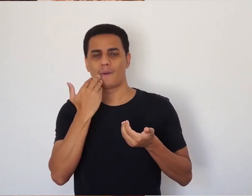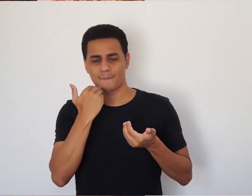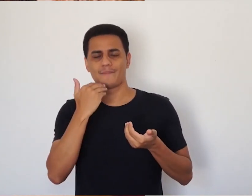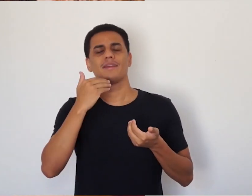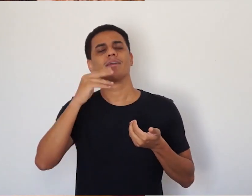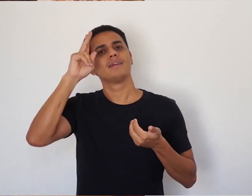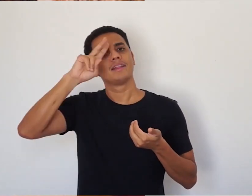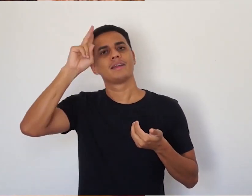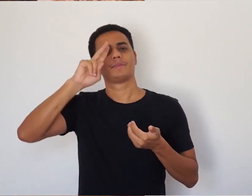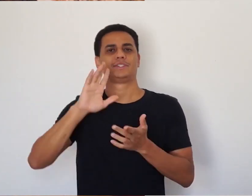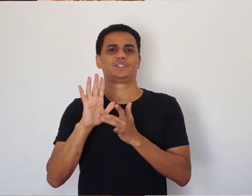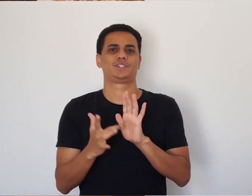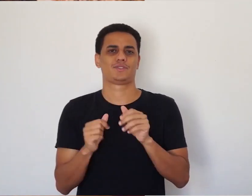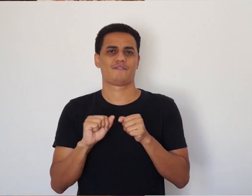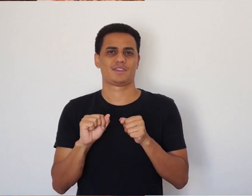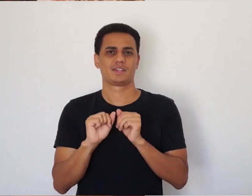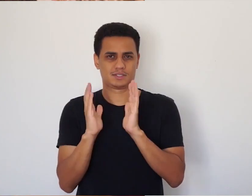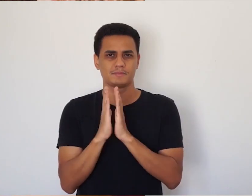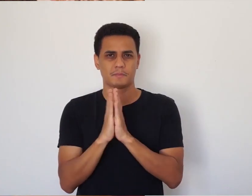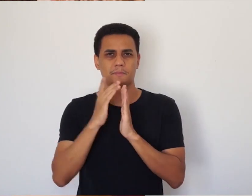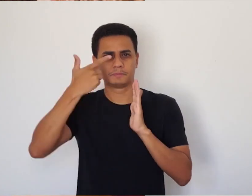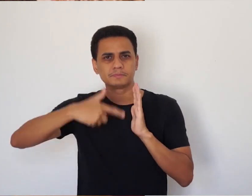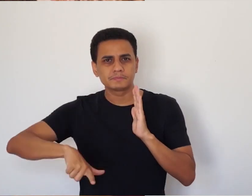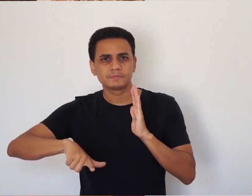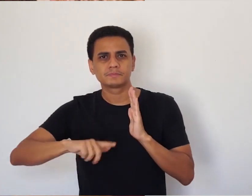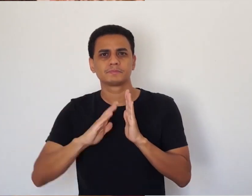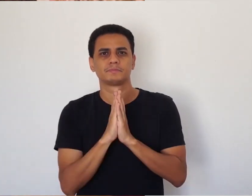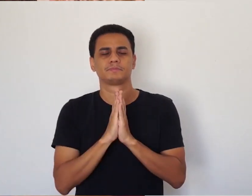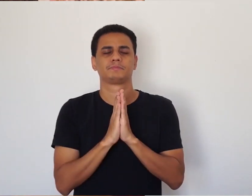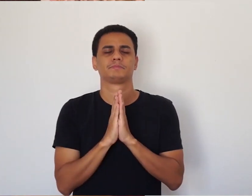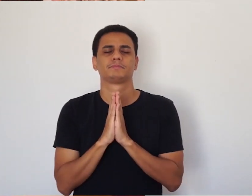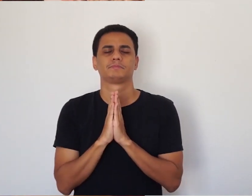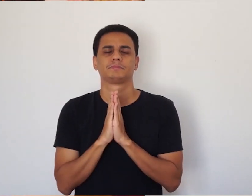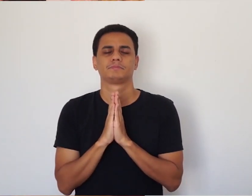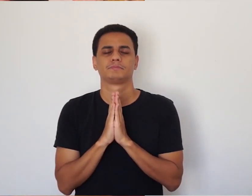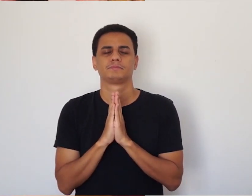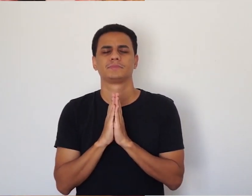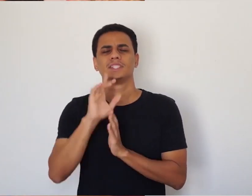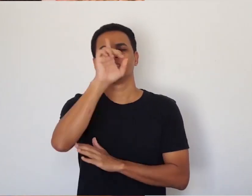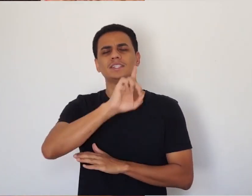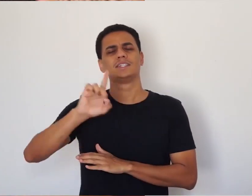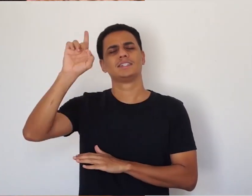vamos comer juntos, lembrando o sacrifício de Jesus. Vamos orar então mais uma vez?